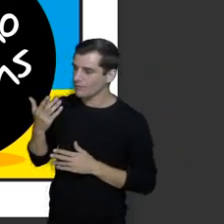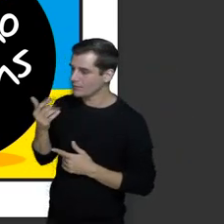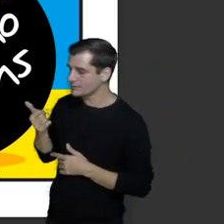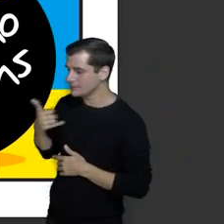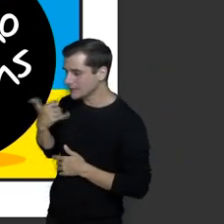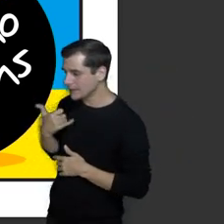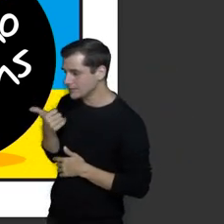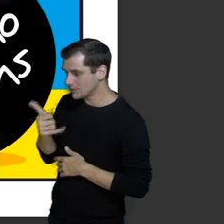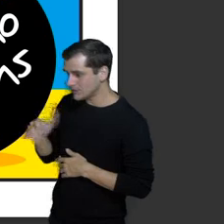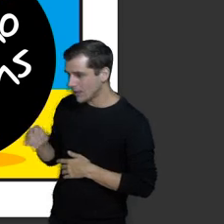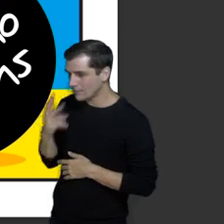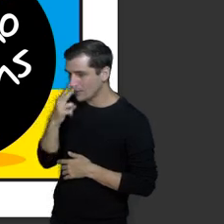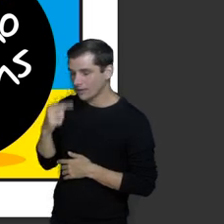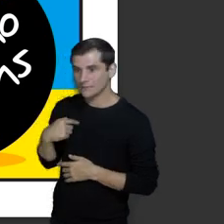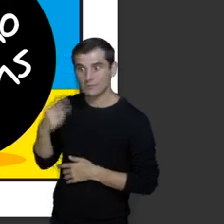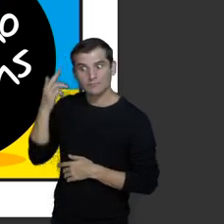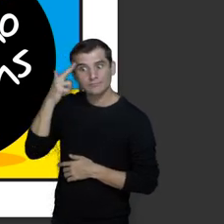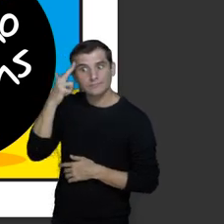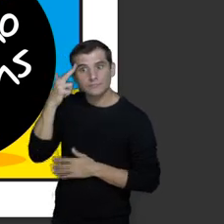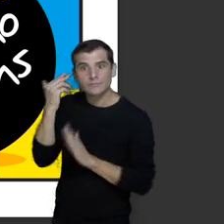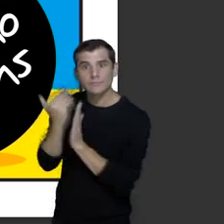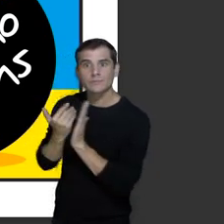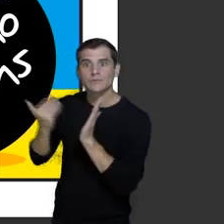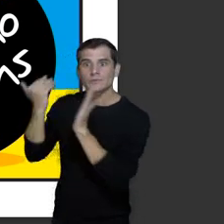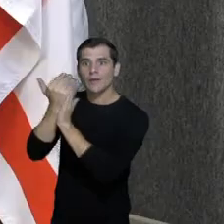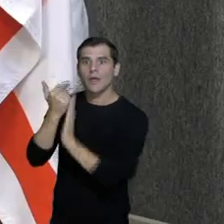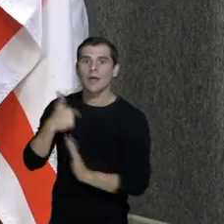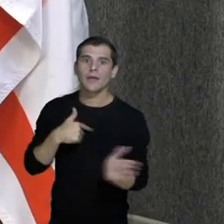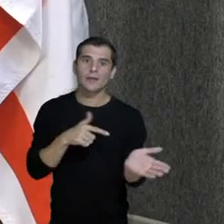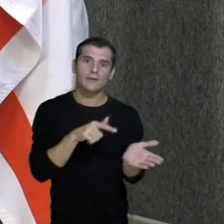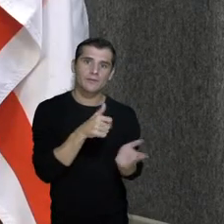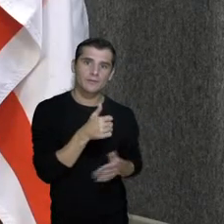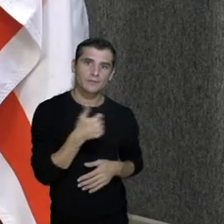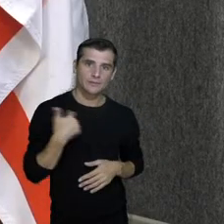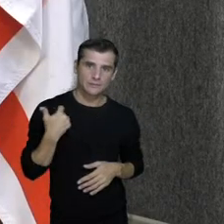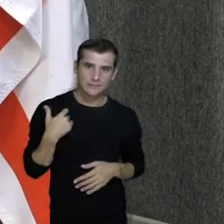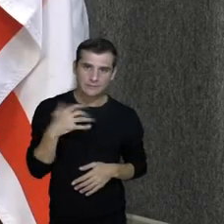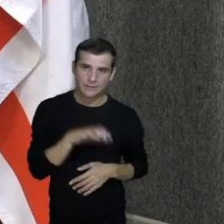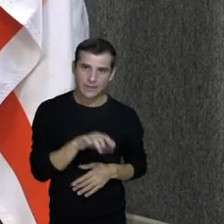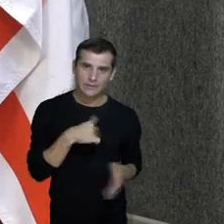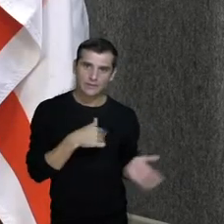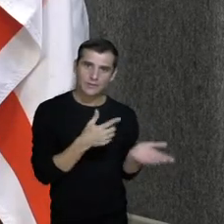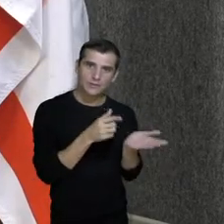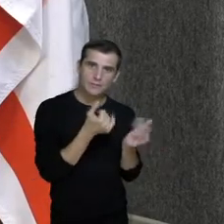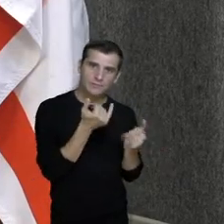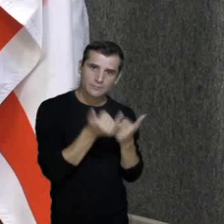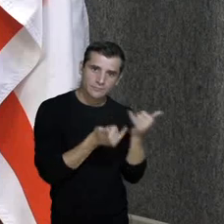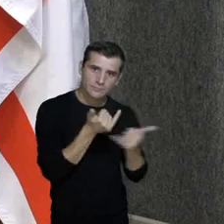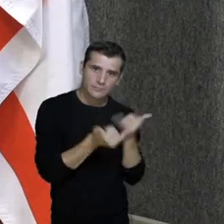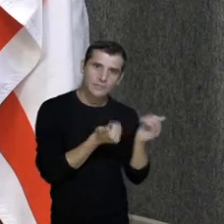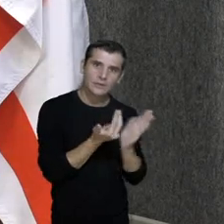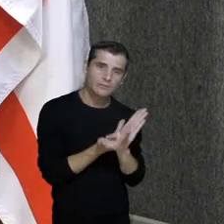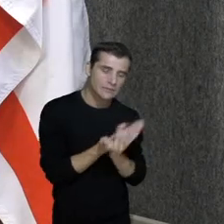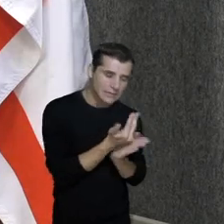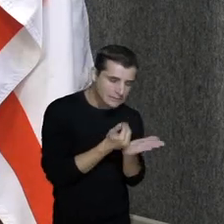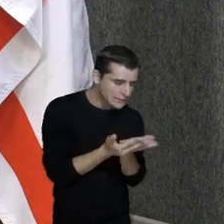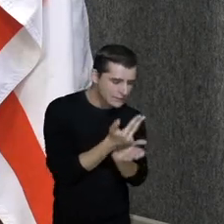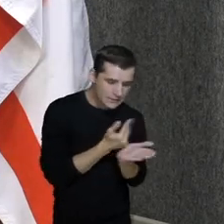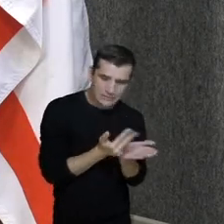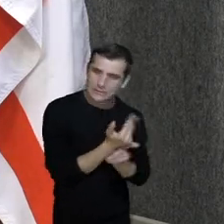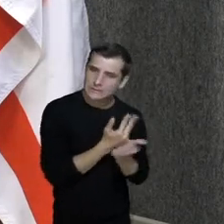brincava que eu tinha uma editora de quadrinhos e eu ficava desenhando sem parar tava sempre Desenhando desenhando Desenhando desenhando